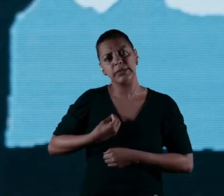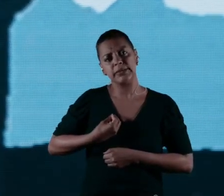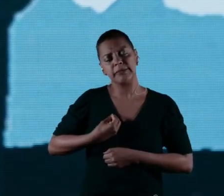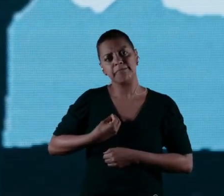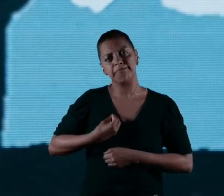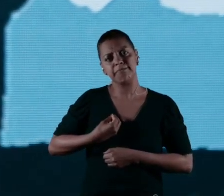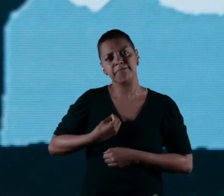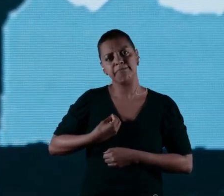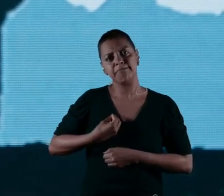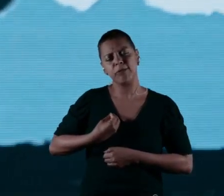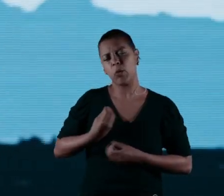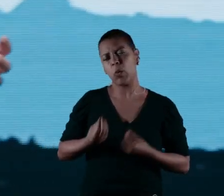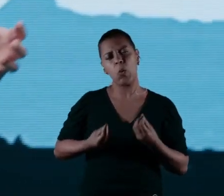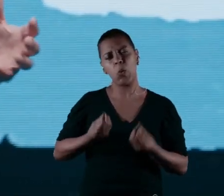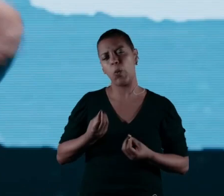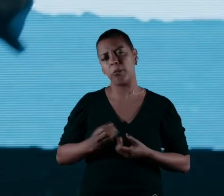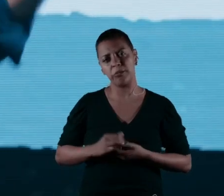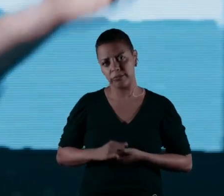está